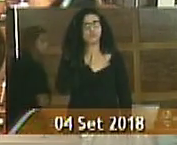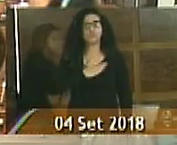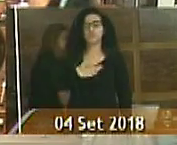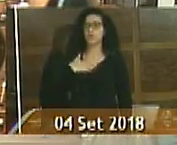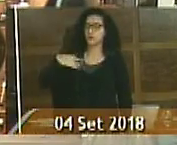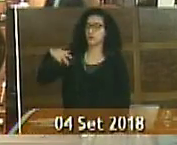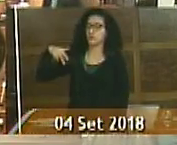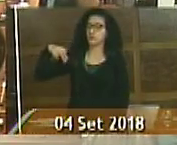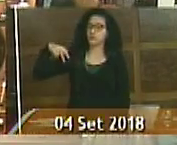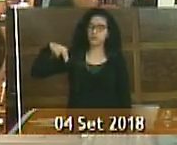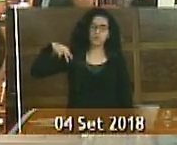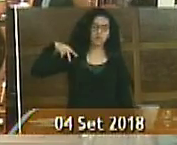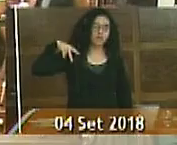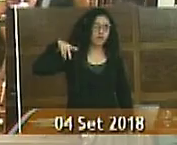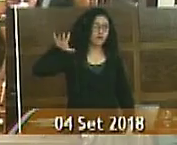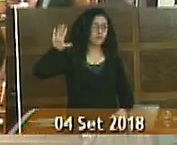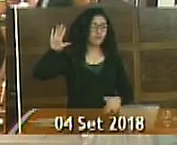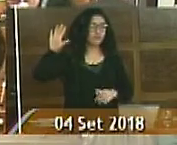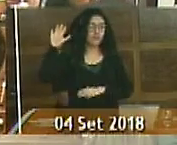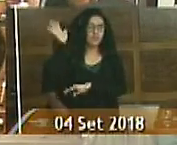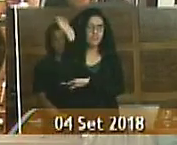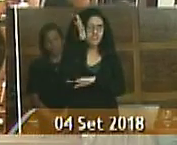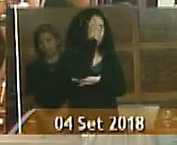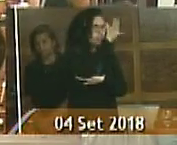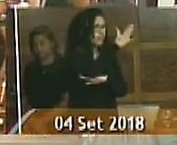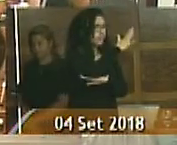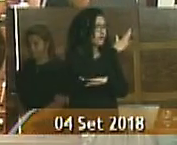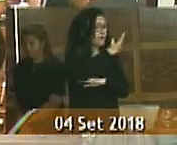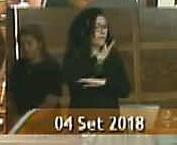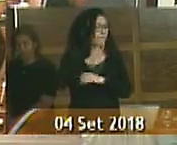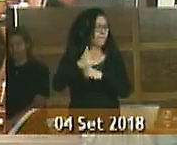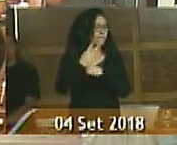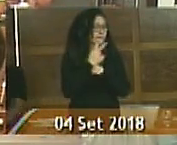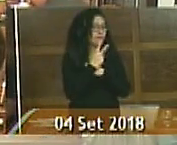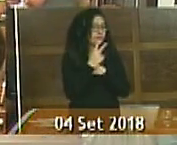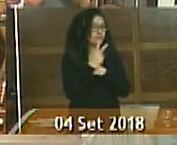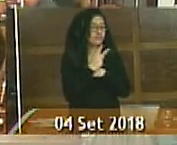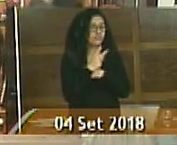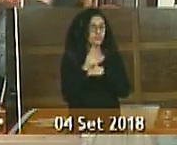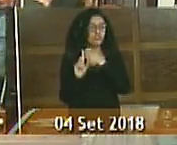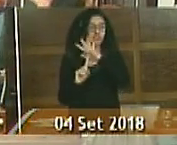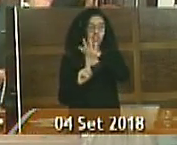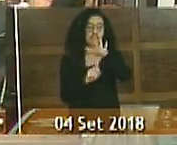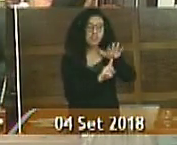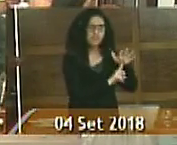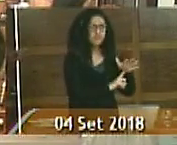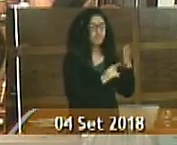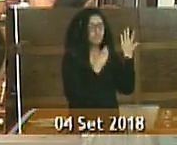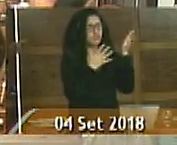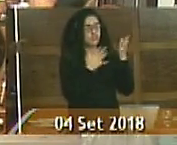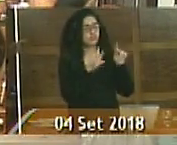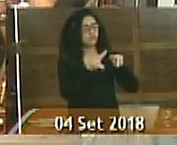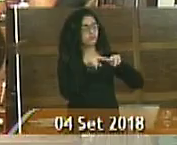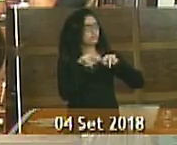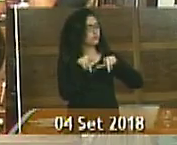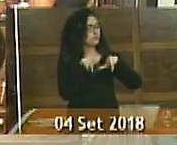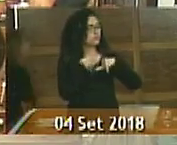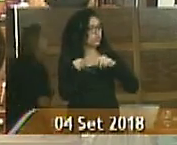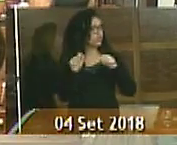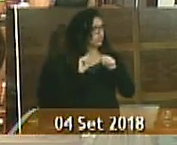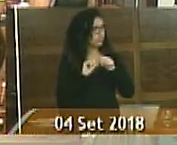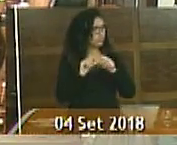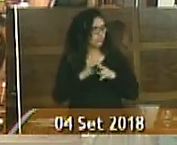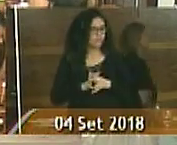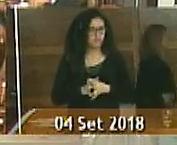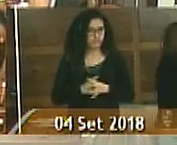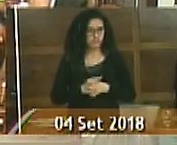caminhada dentro da mata, proteger a nossa natureza. E o comandante aí está de parabéns pelo trabalho que vem desenvolvendo e essa turma toda